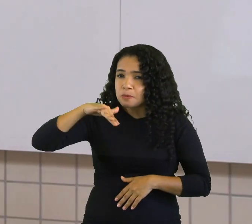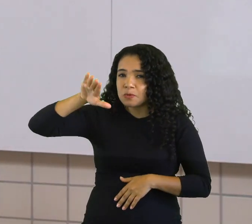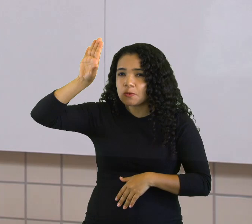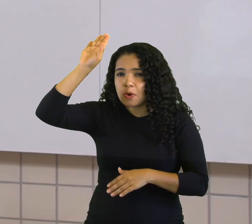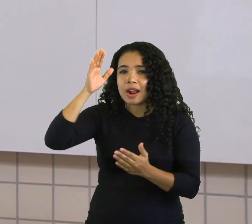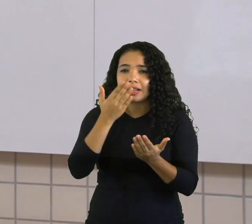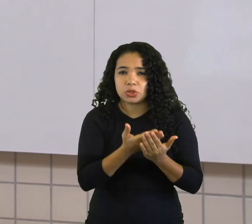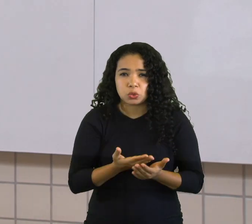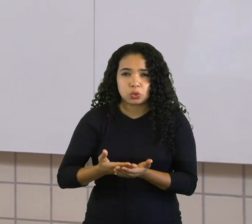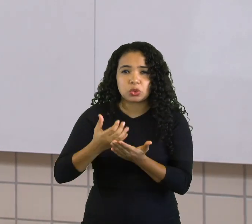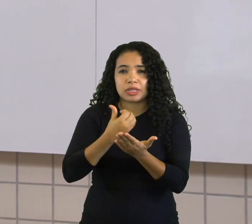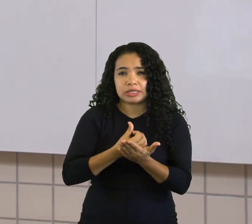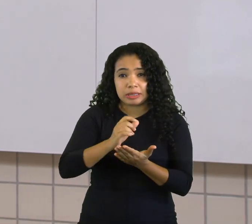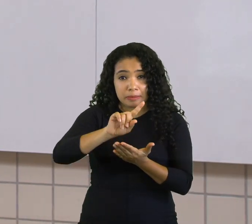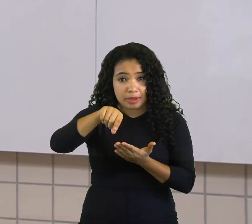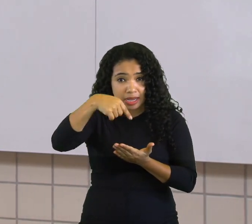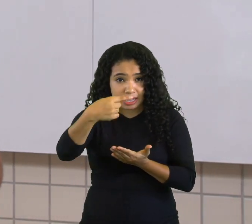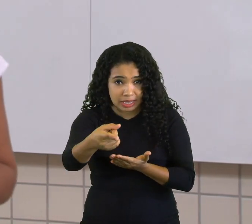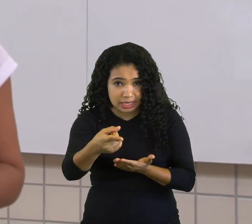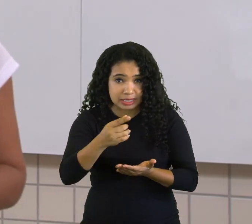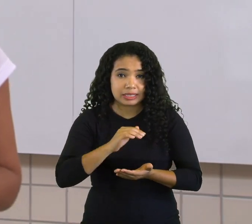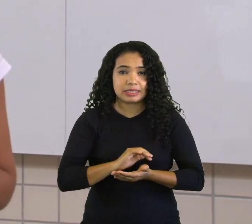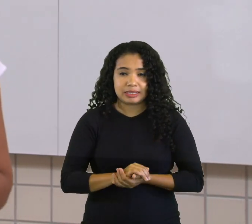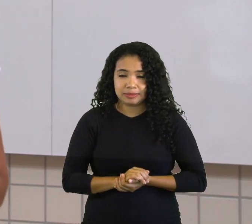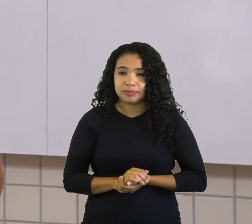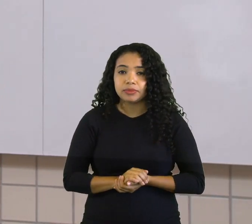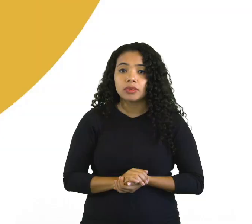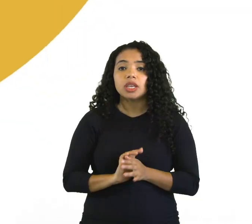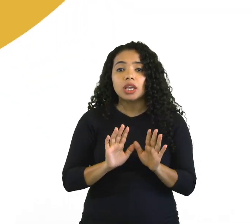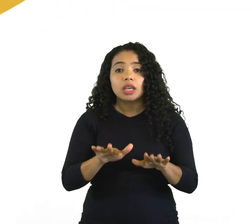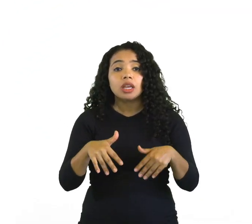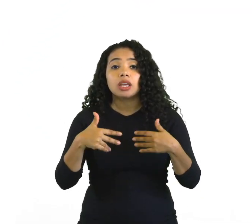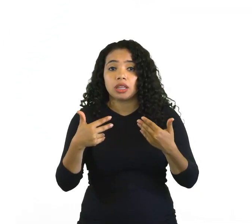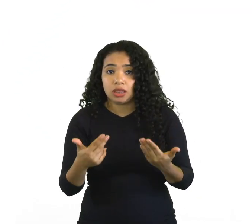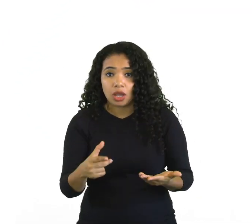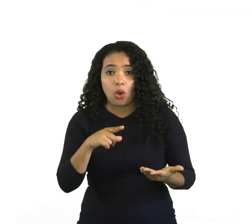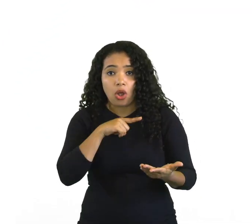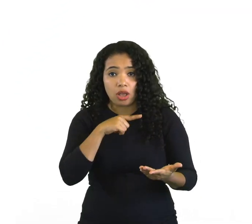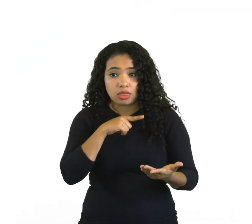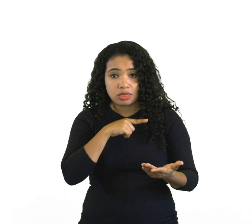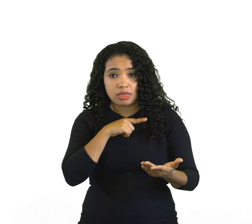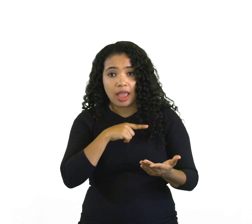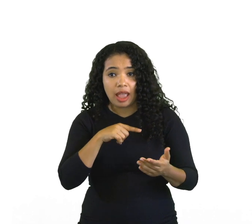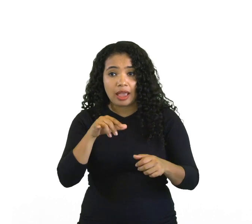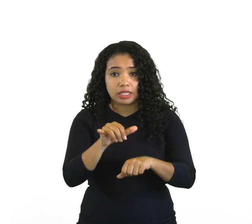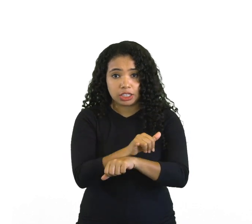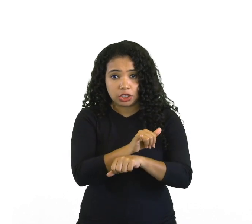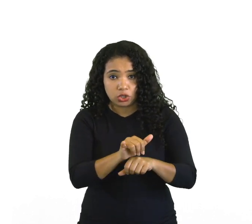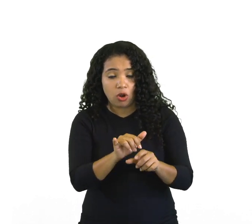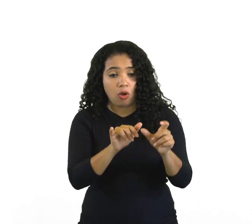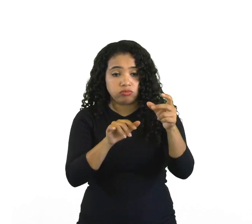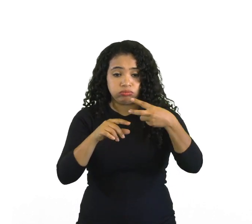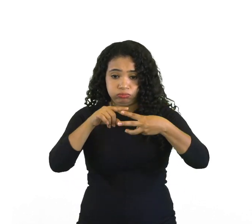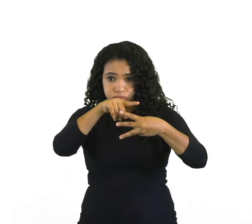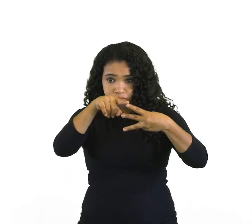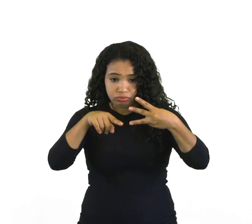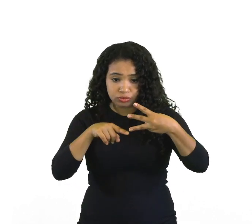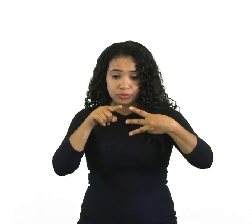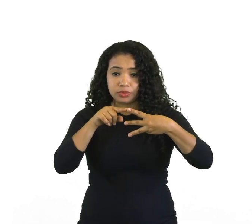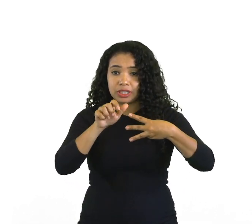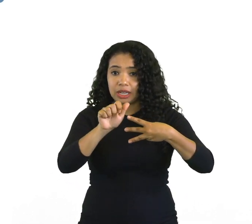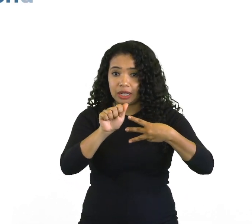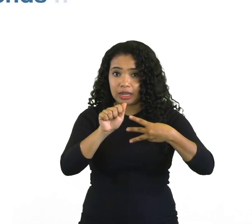no próximo semestre. E nós temos, portanto, as nossas formas afirmativa, a negativa